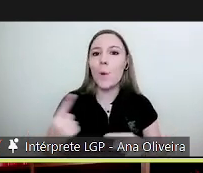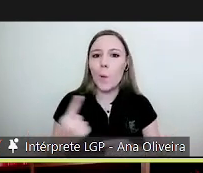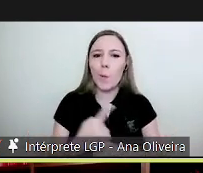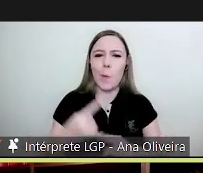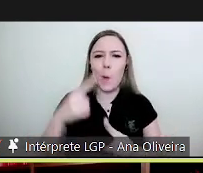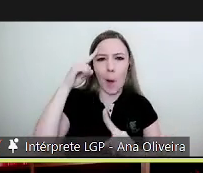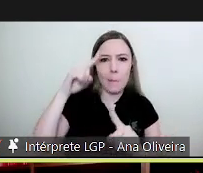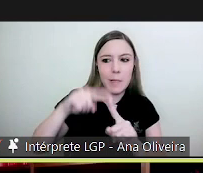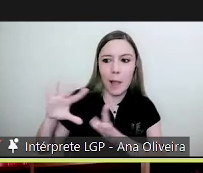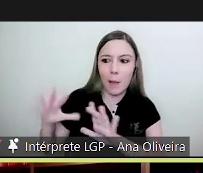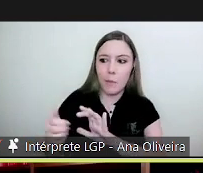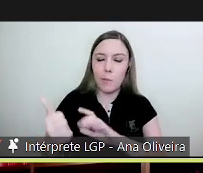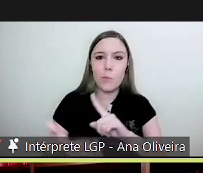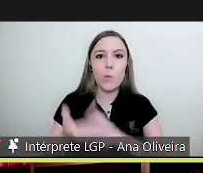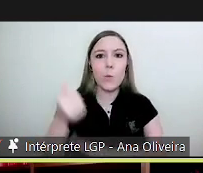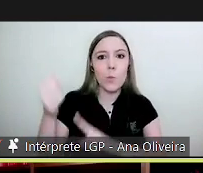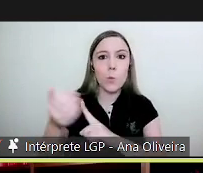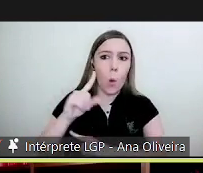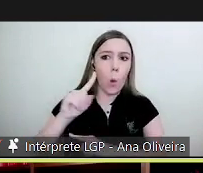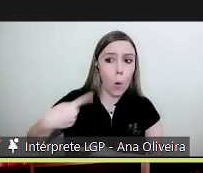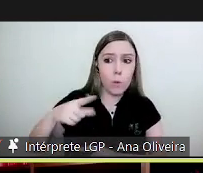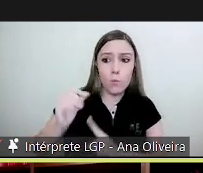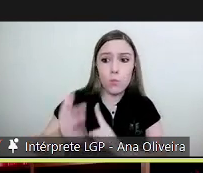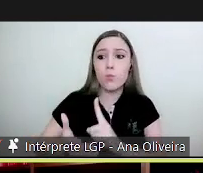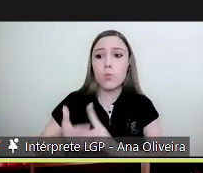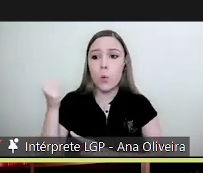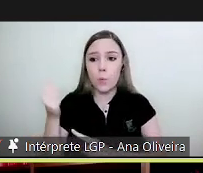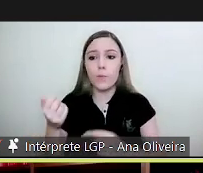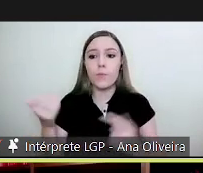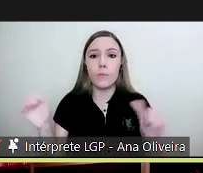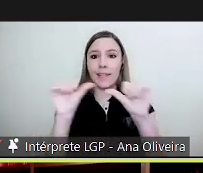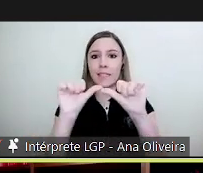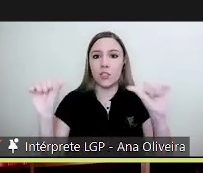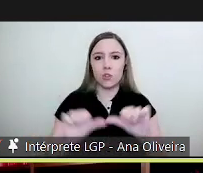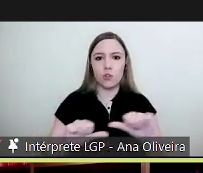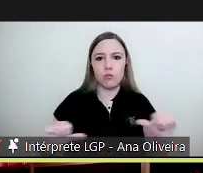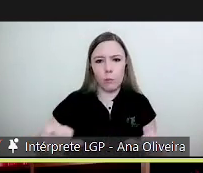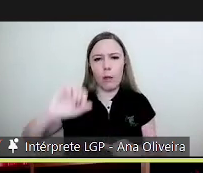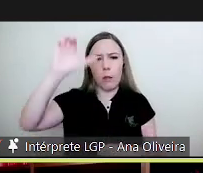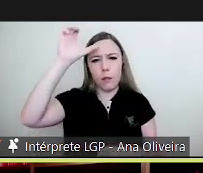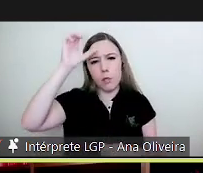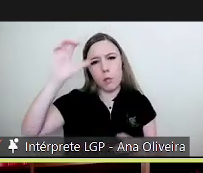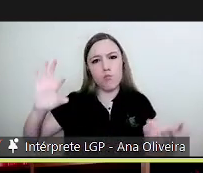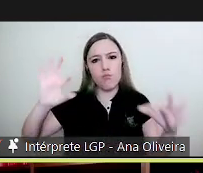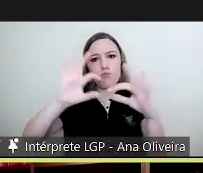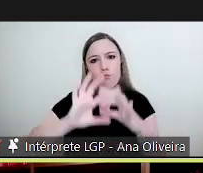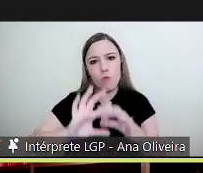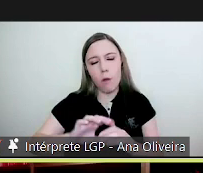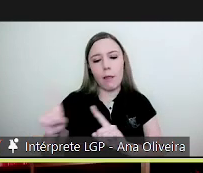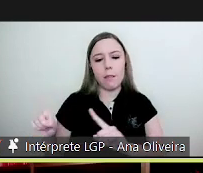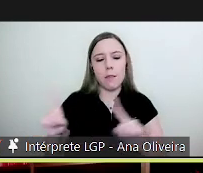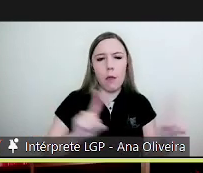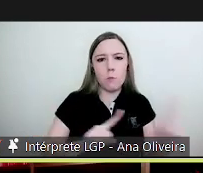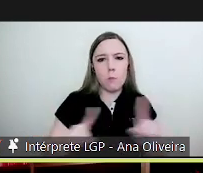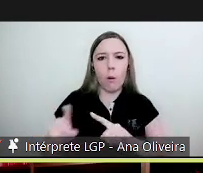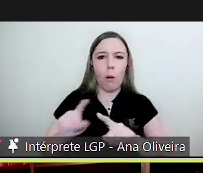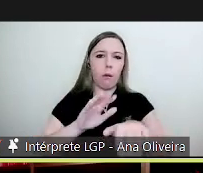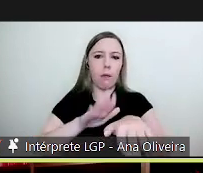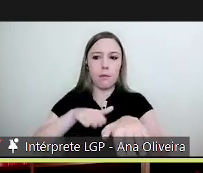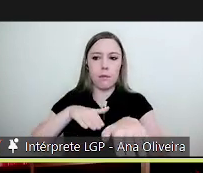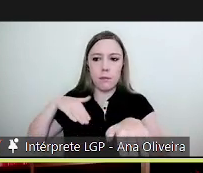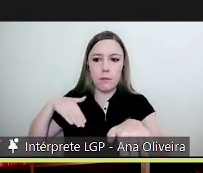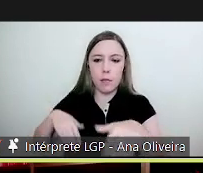metas de sustentabilidade e outras. E, portanto, os sistemas, não é, inteligentes associados à mobilidade, ao trânsito,